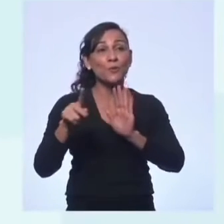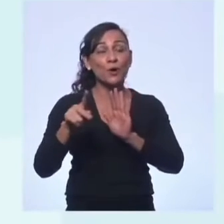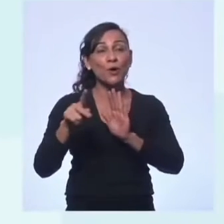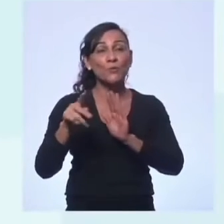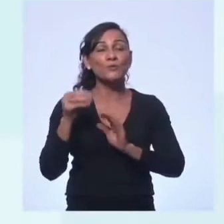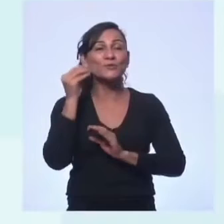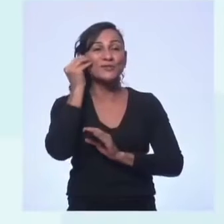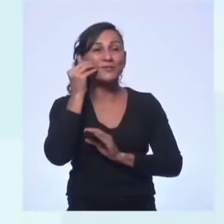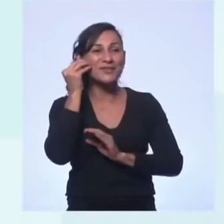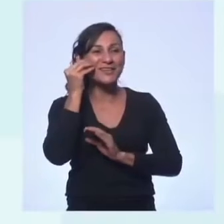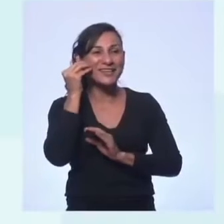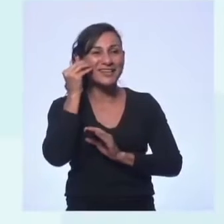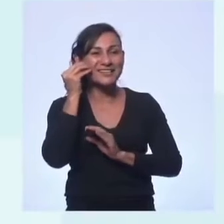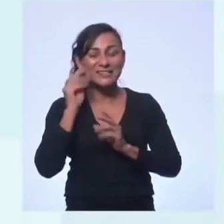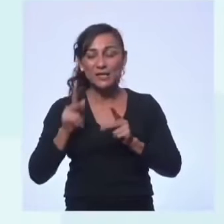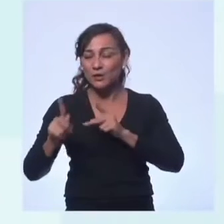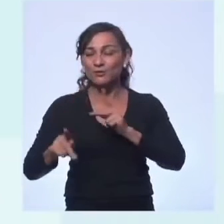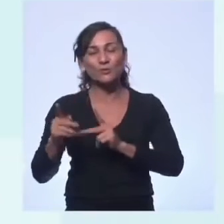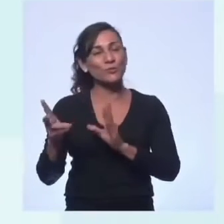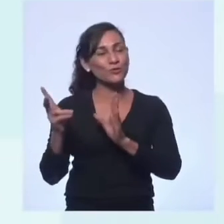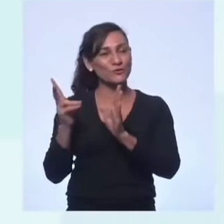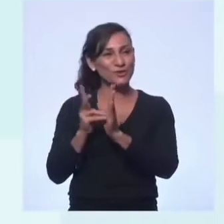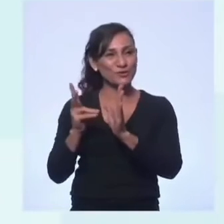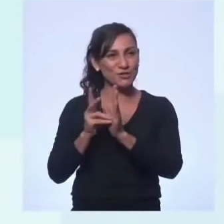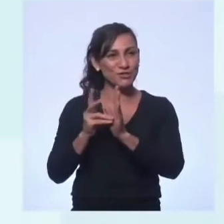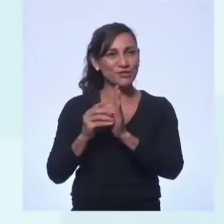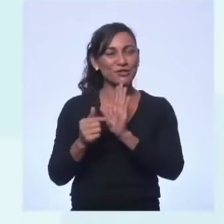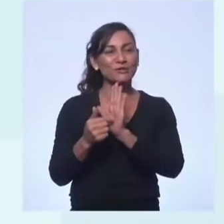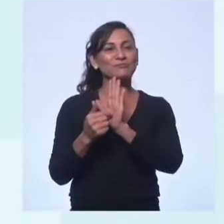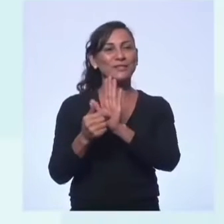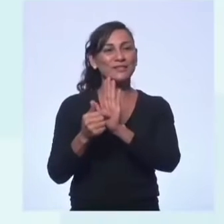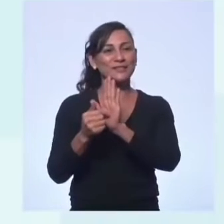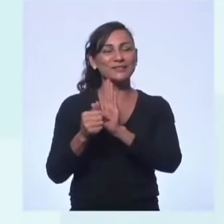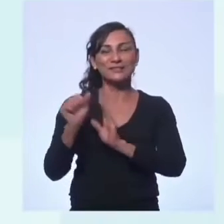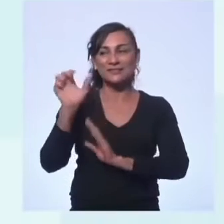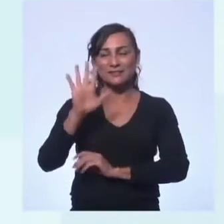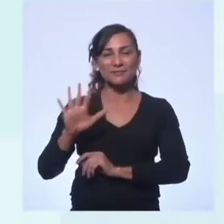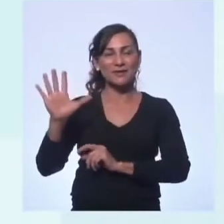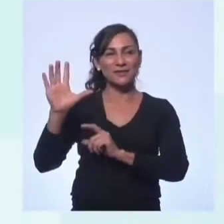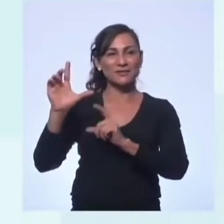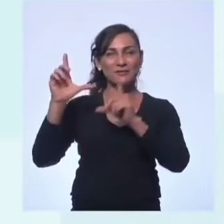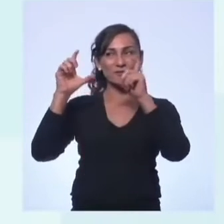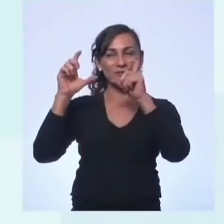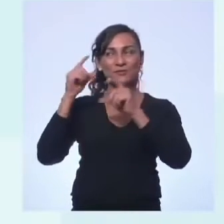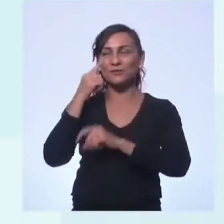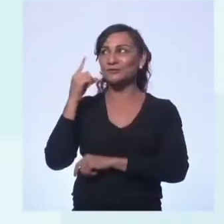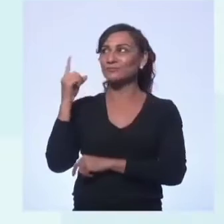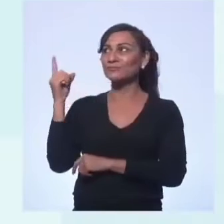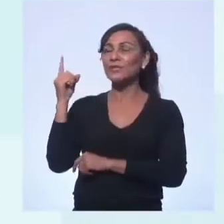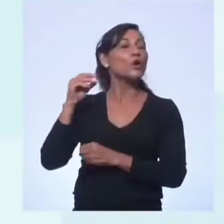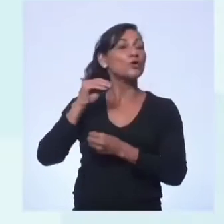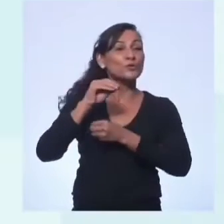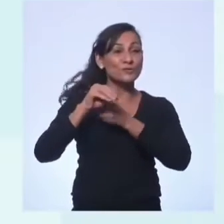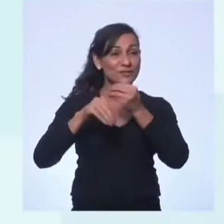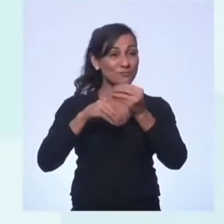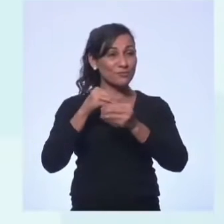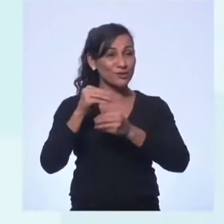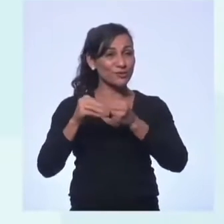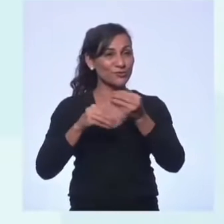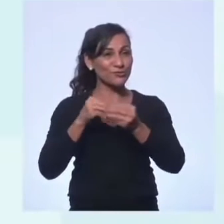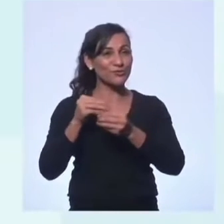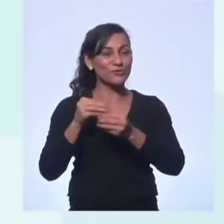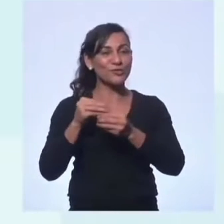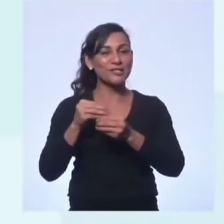pelas experiências dos indígenas. Então, bem retratado nessa imagem aí, né, como, né, se mistura, né, as questões